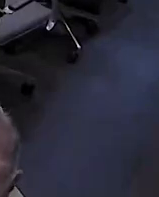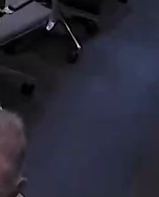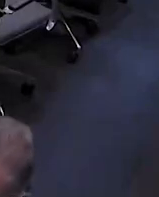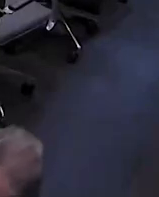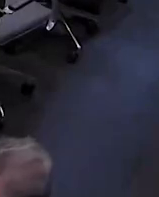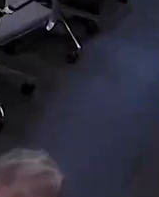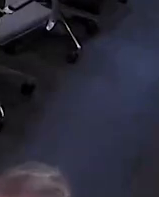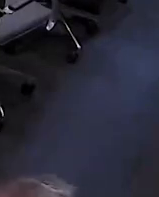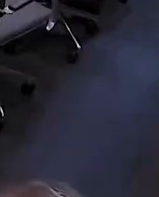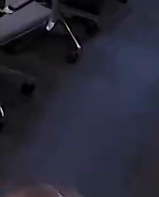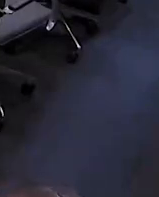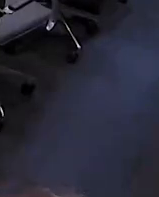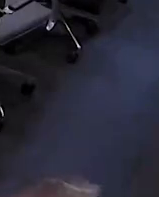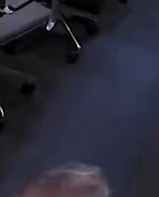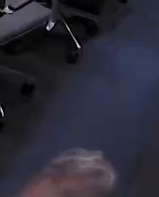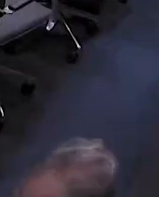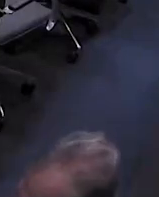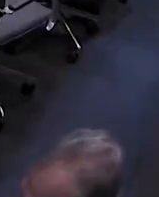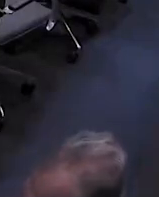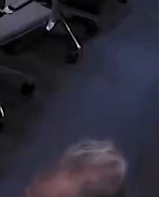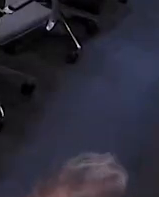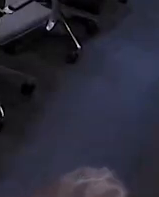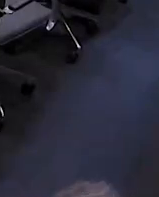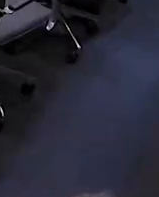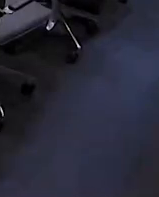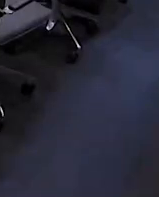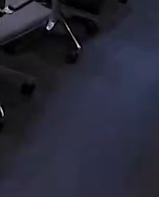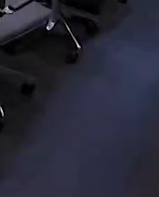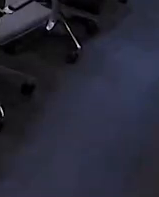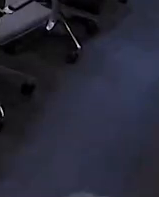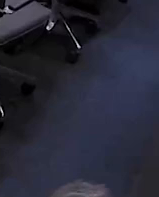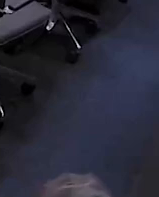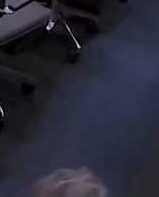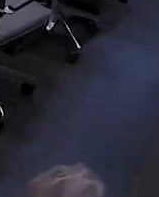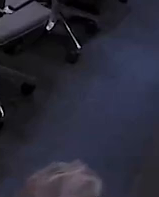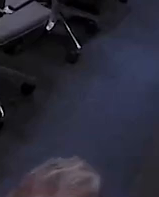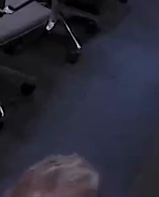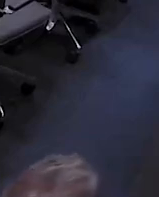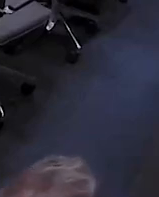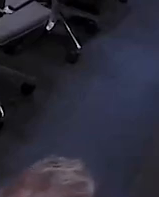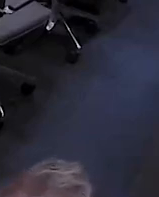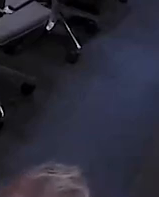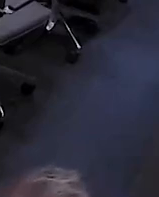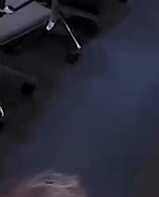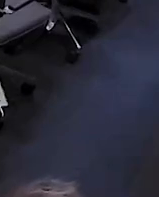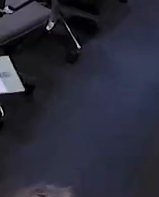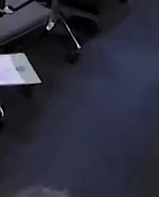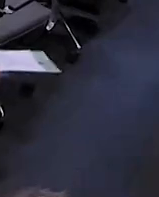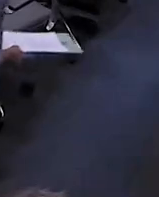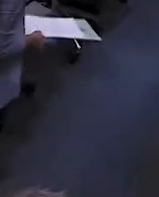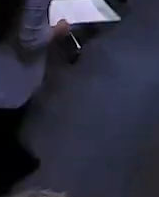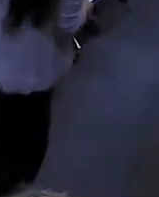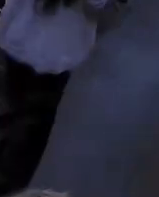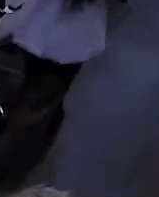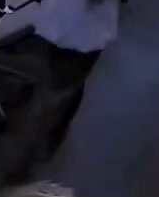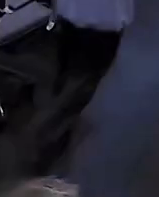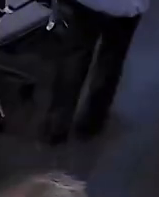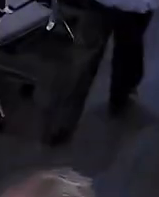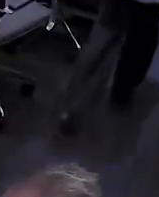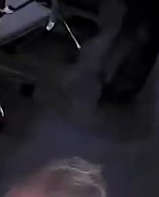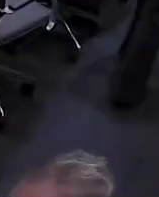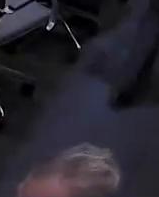Boa tarde a todos e a todos está reaberto a sessão convoco senhores e senhoras deputados para